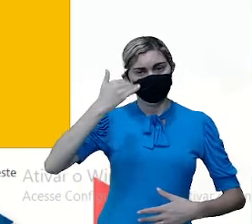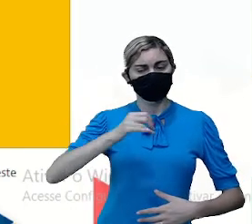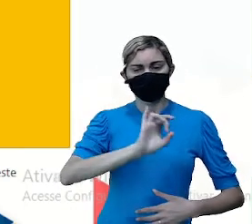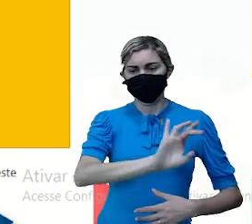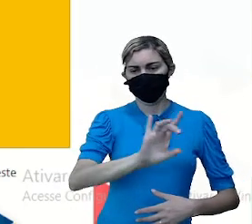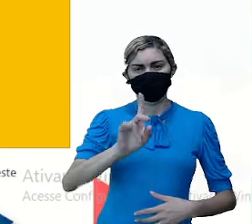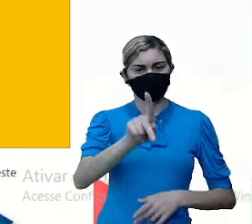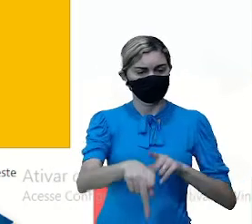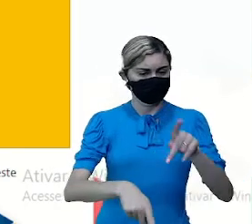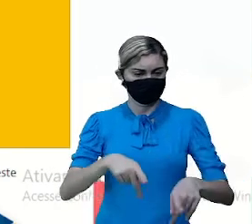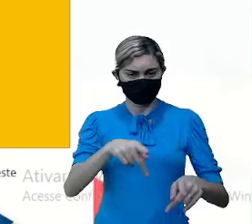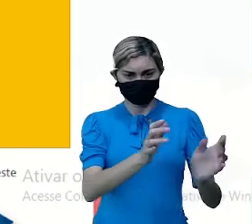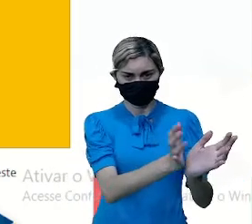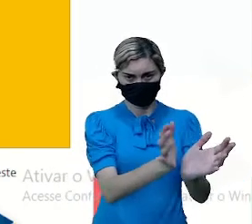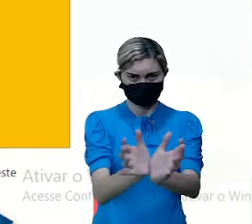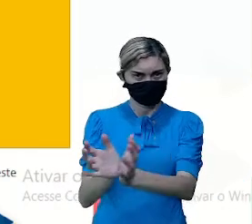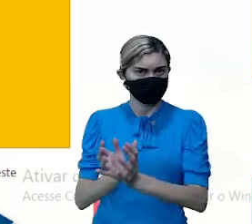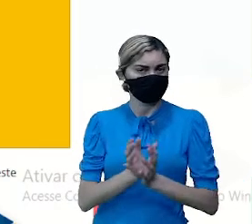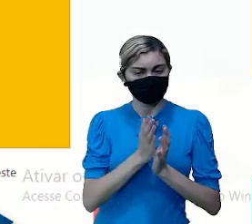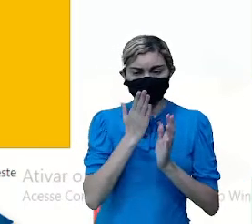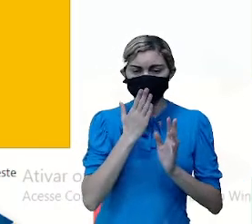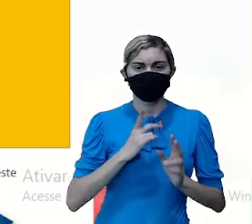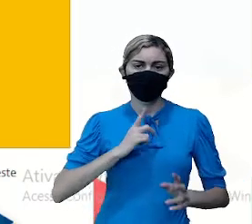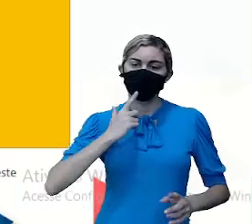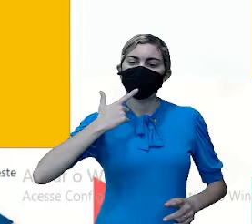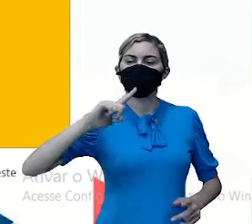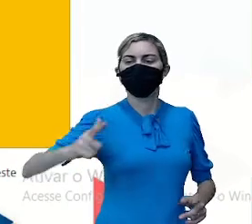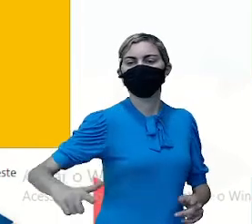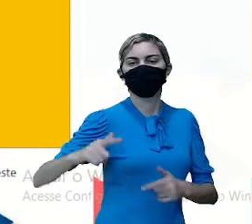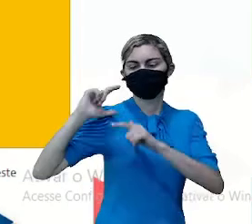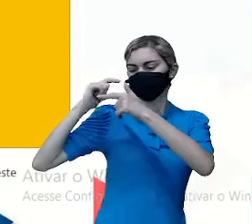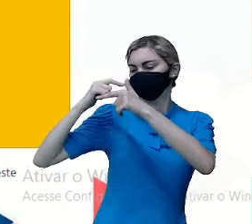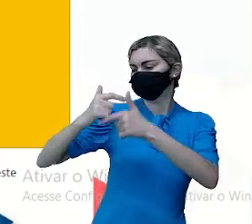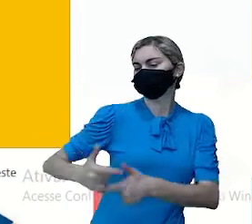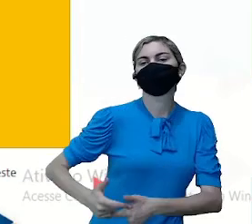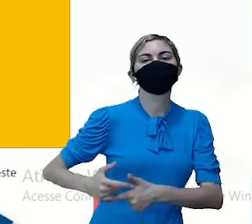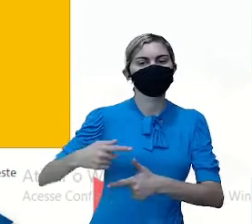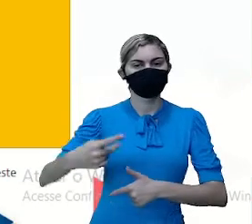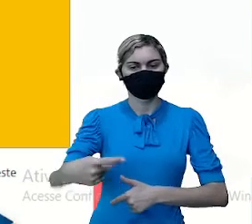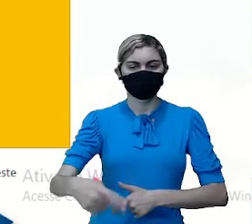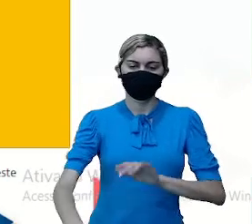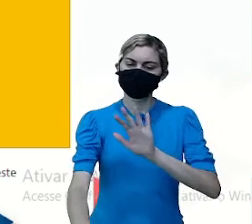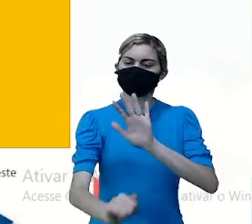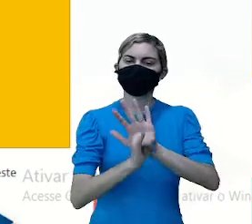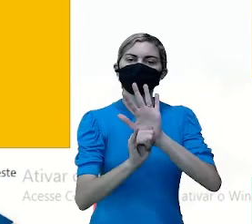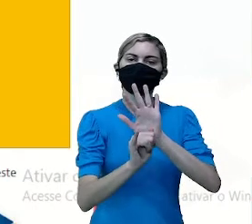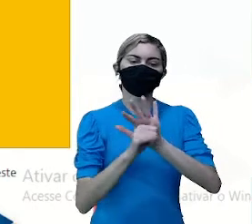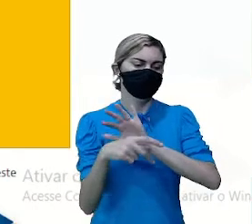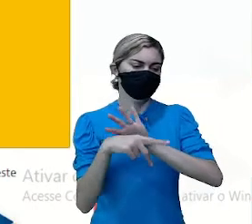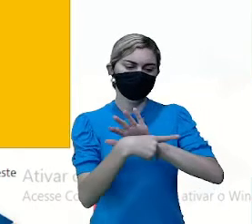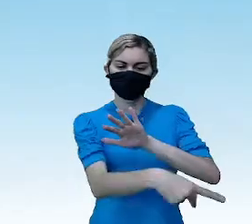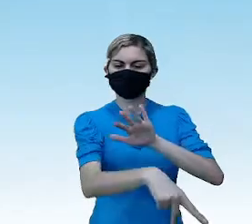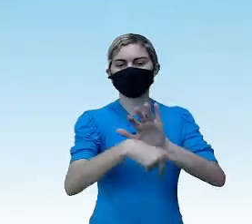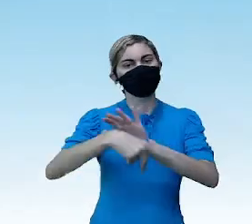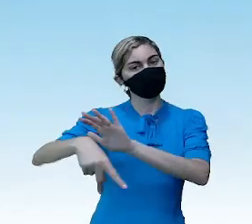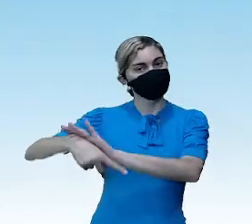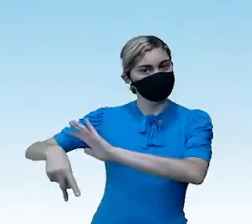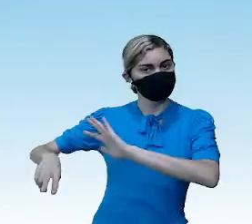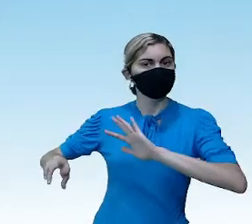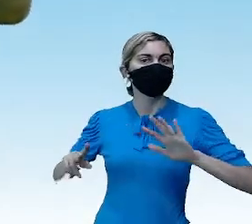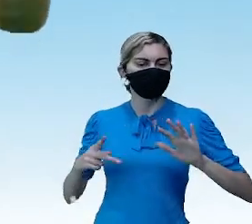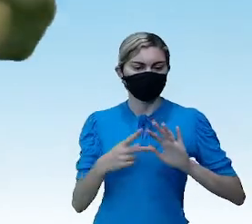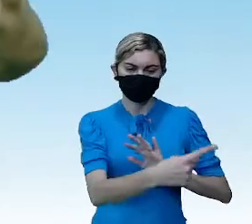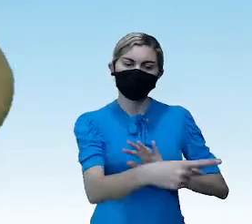cada povo indígena tem uma língua, tem uma tradição, há uma identidade própria